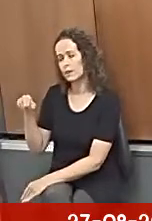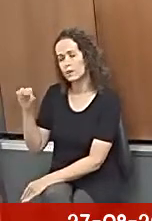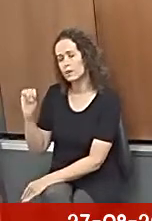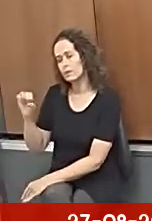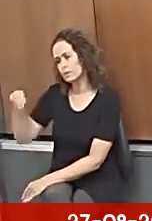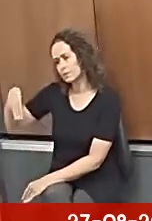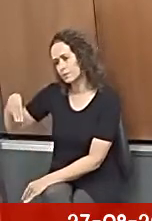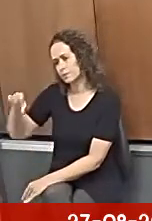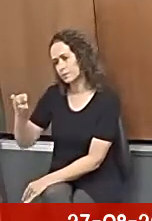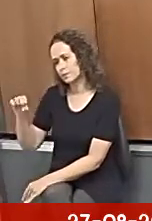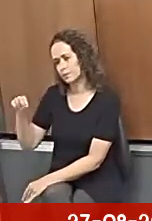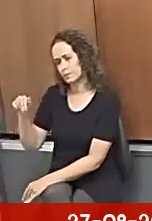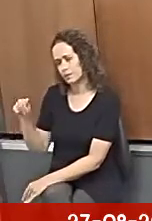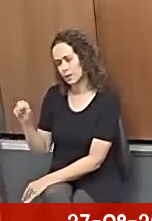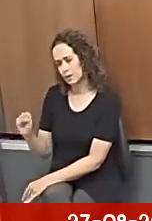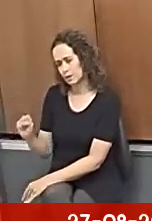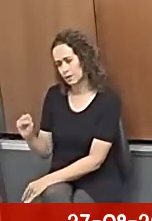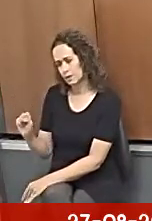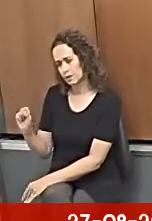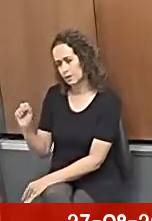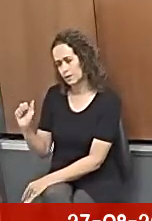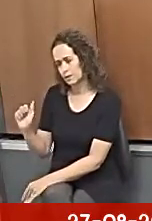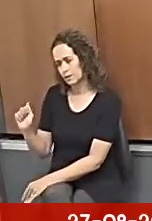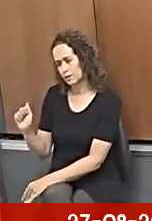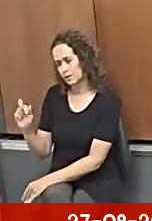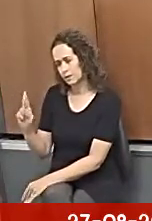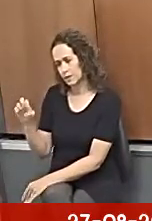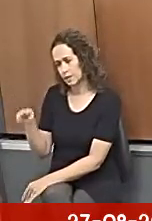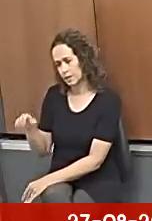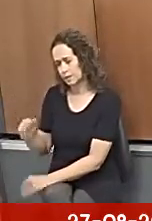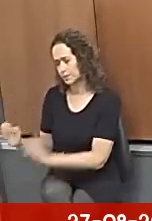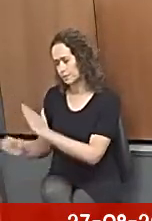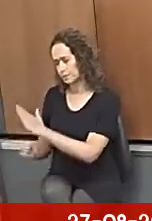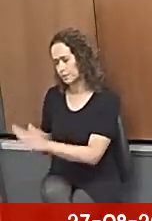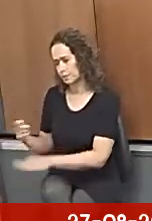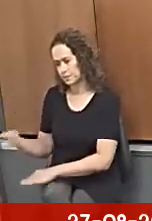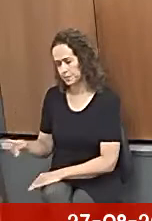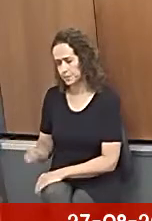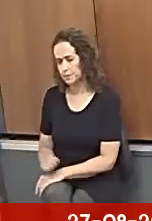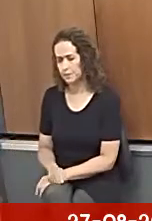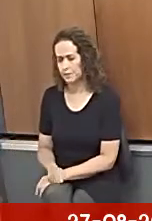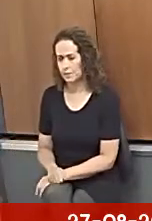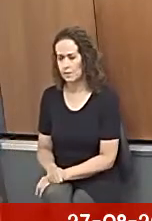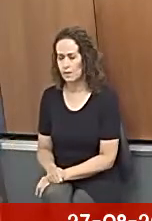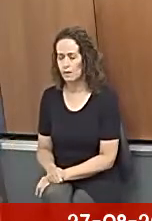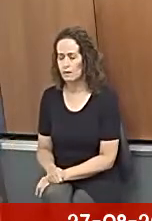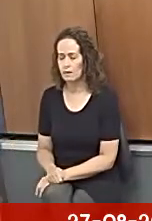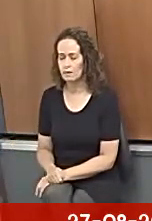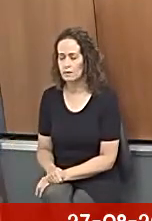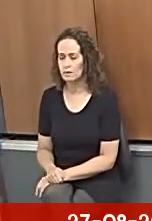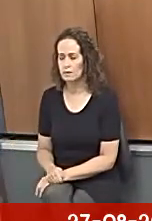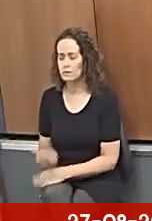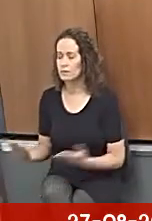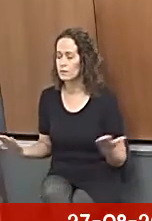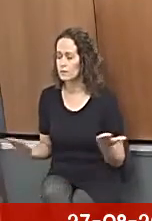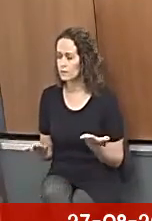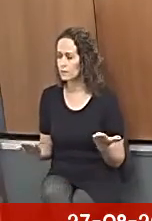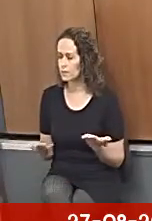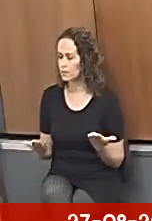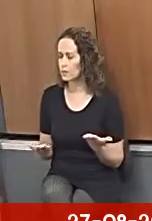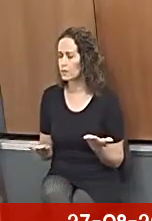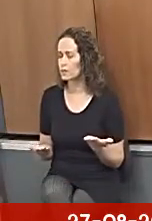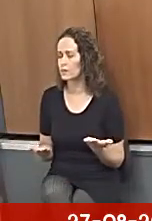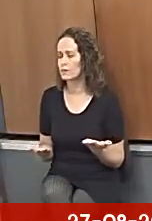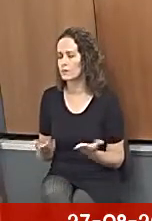vai esperar vai falar no final é esse tal de passar por doutor luiza e defensor público vou passar aqui pro raul